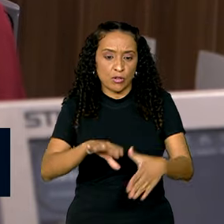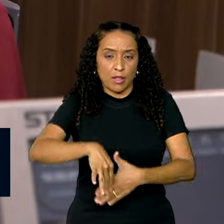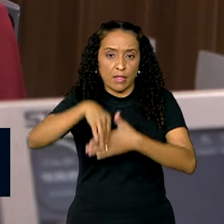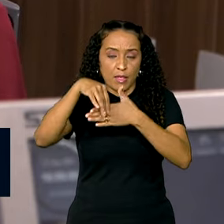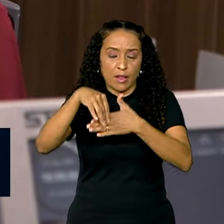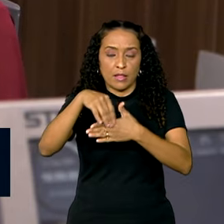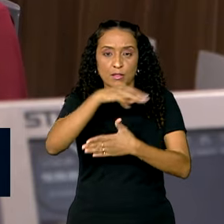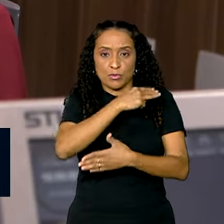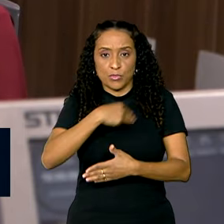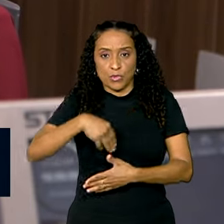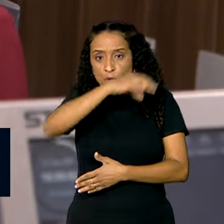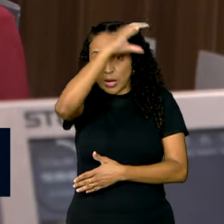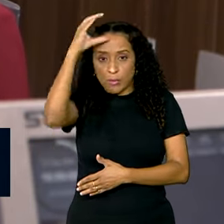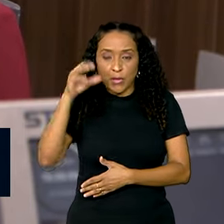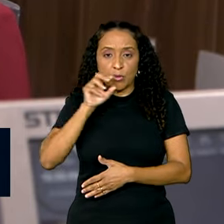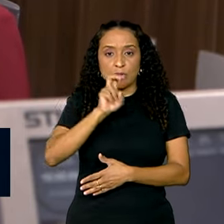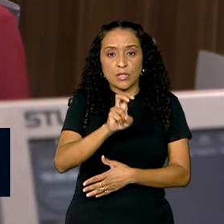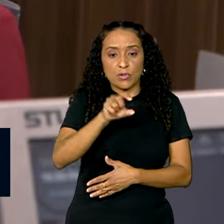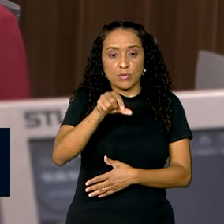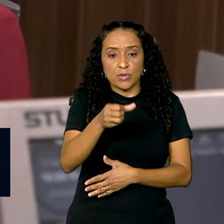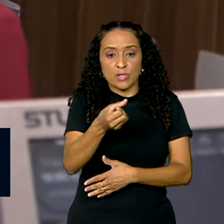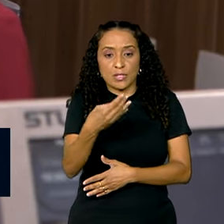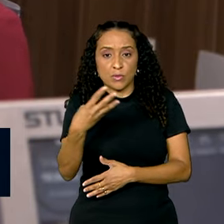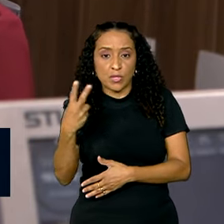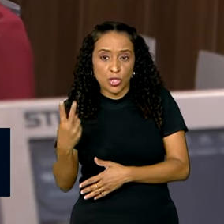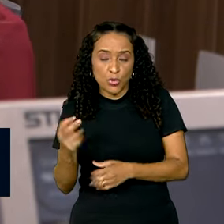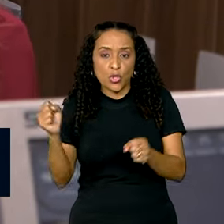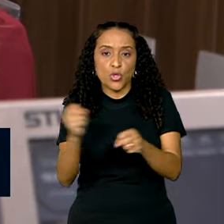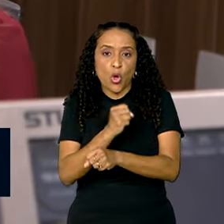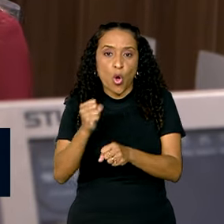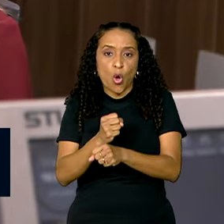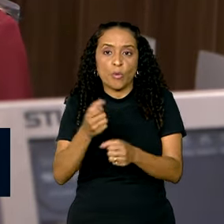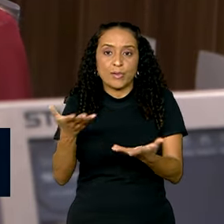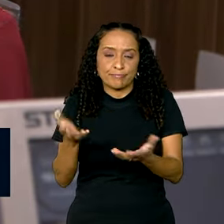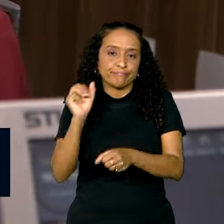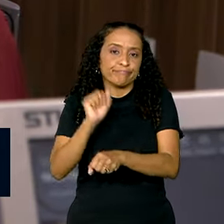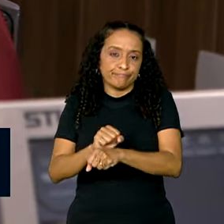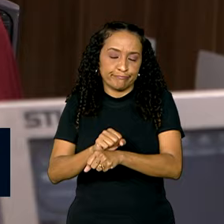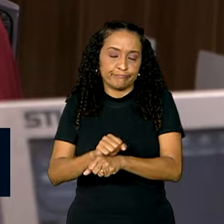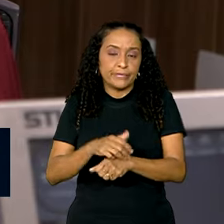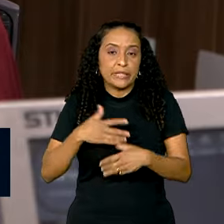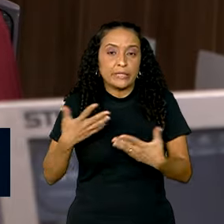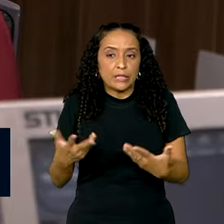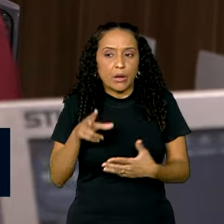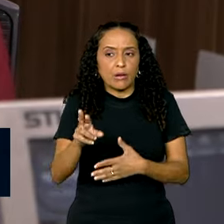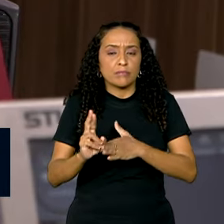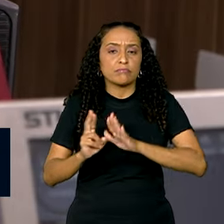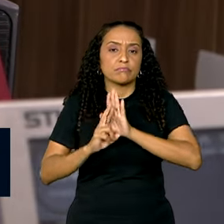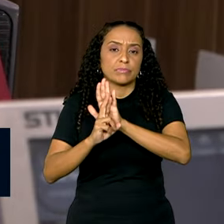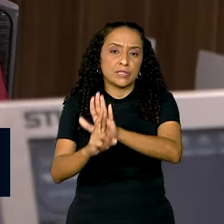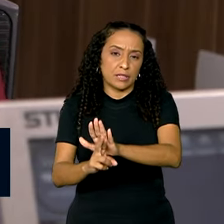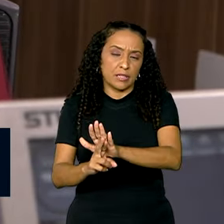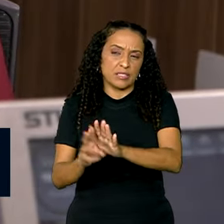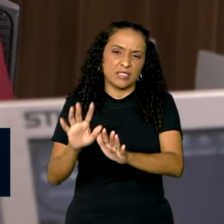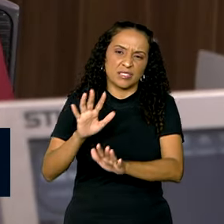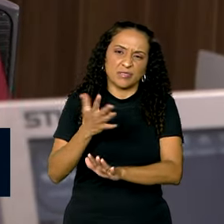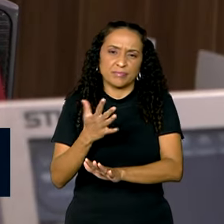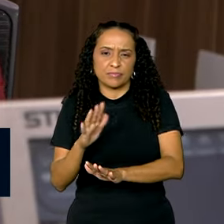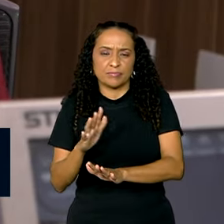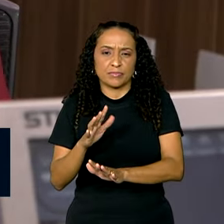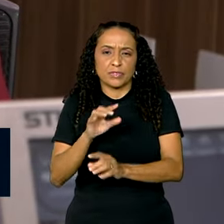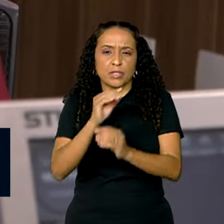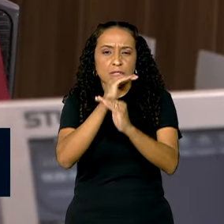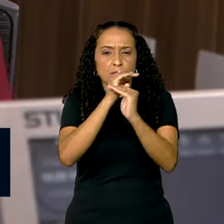ministro Camilo com 5642 obras nesse estatus então isso representa eu diria um